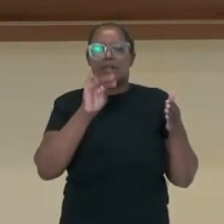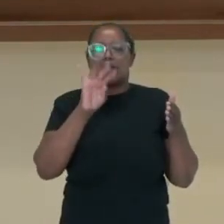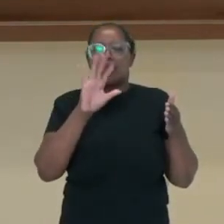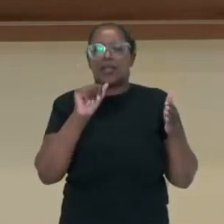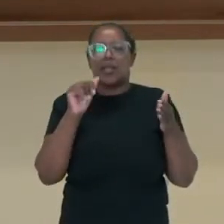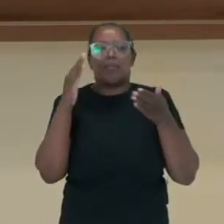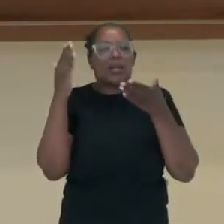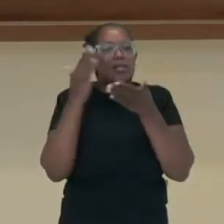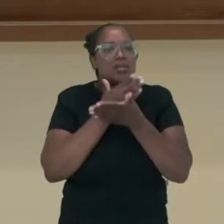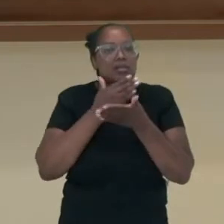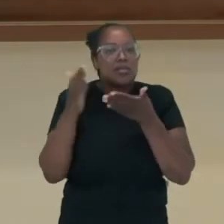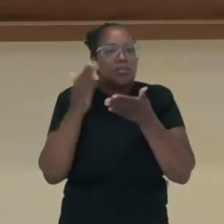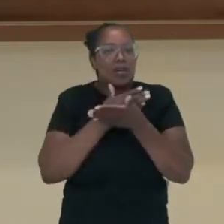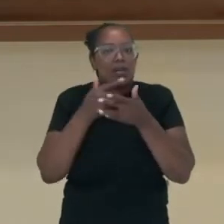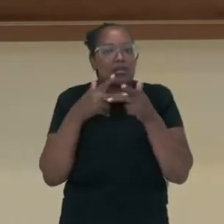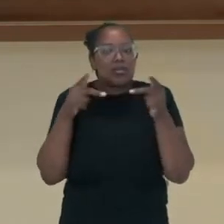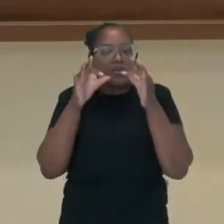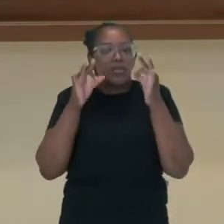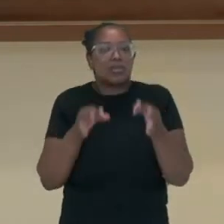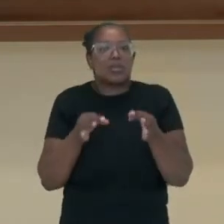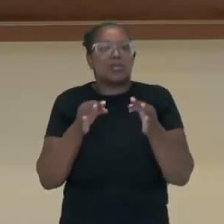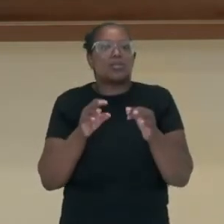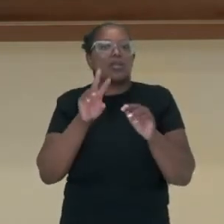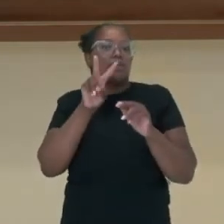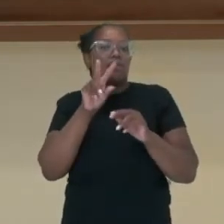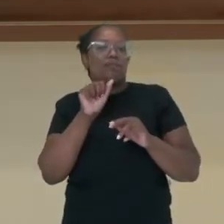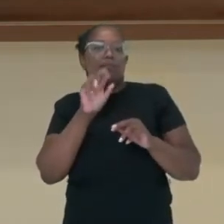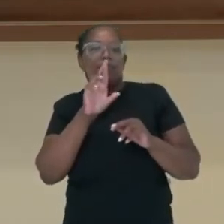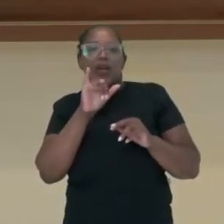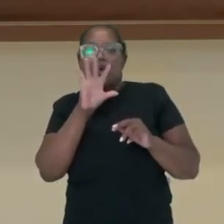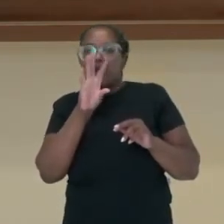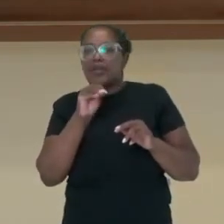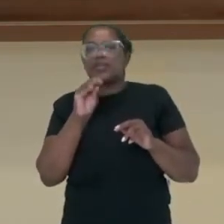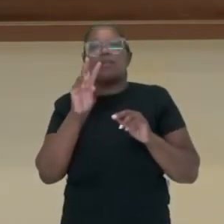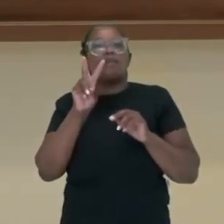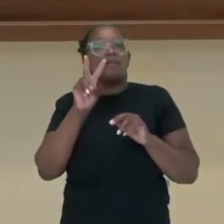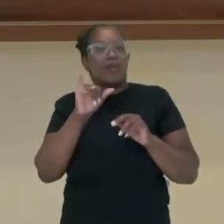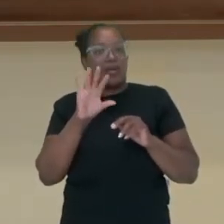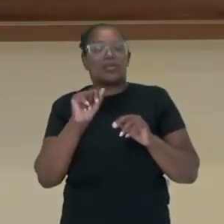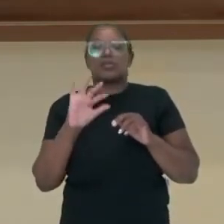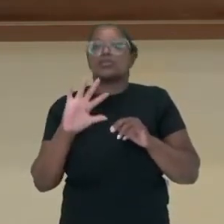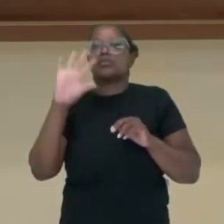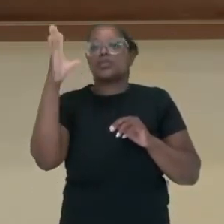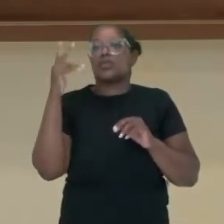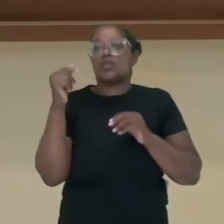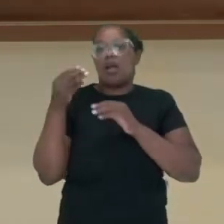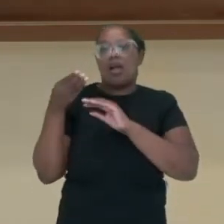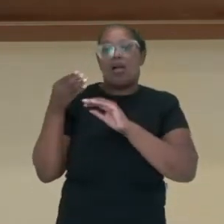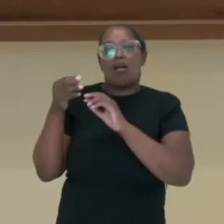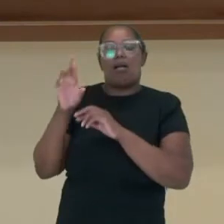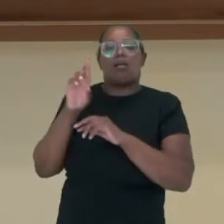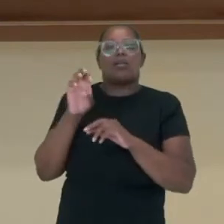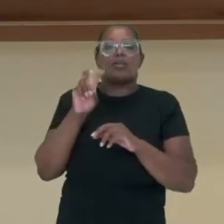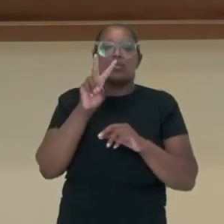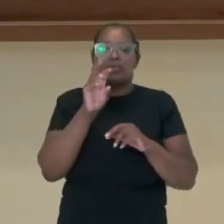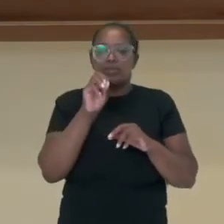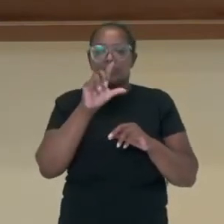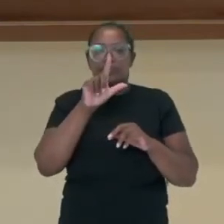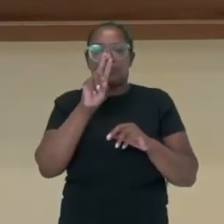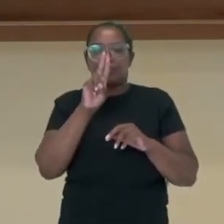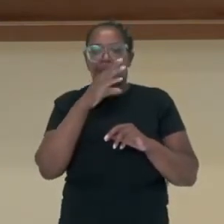vinha sendo discutido e defendido em vários pontos do planeta. Isso acontece na chamada Revolução Russa em